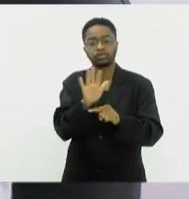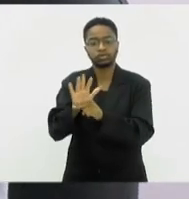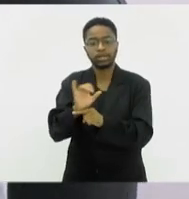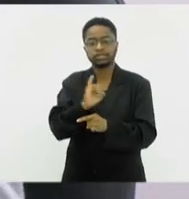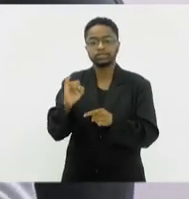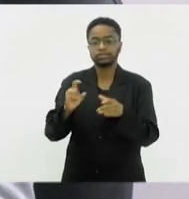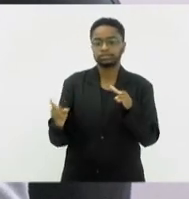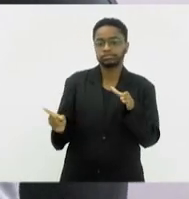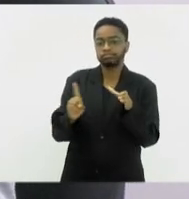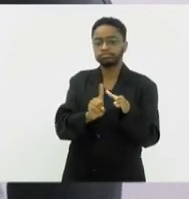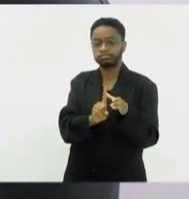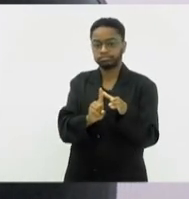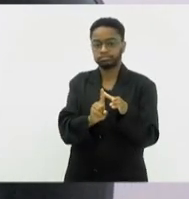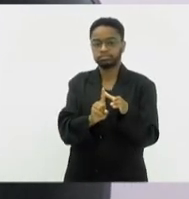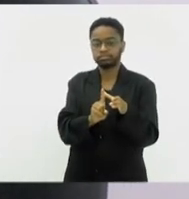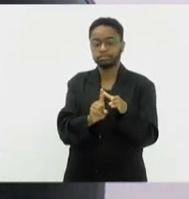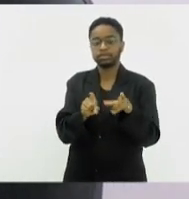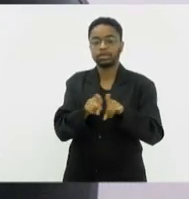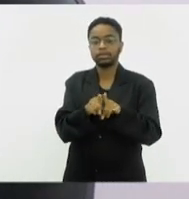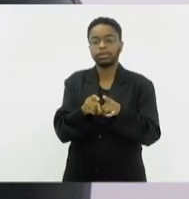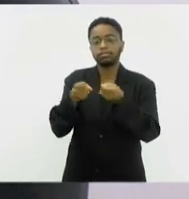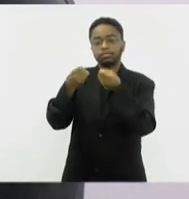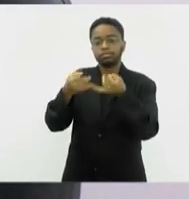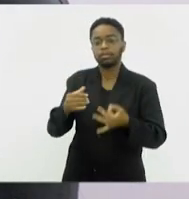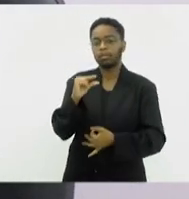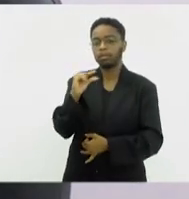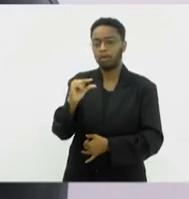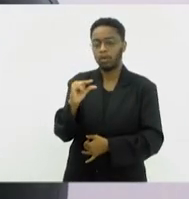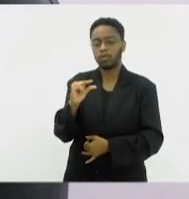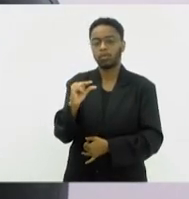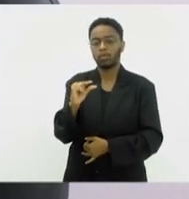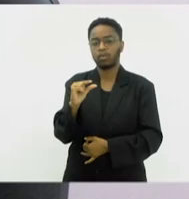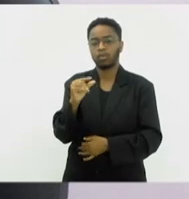mecanismo, e me diz um pouco como